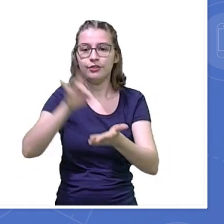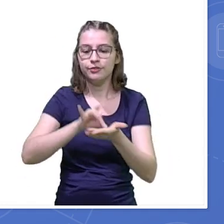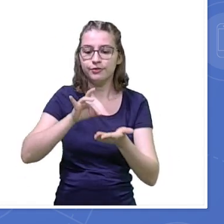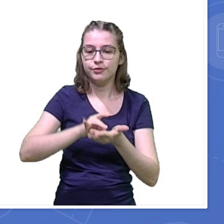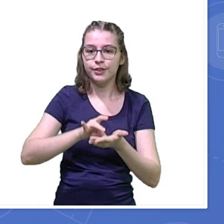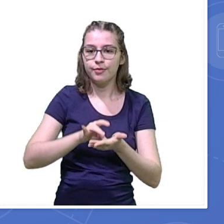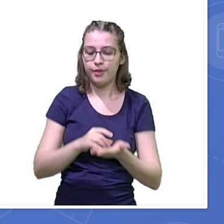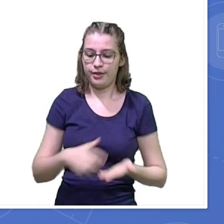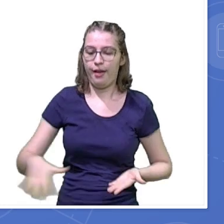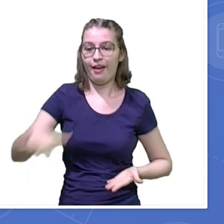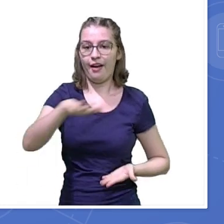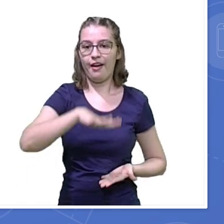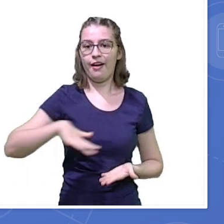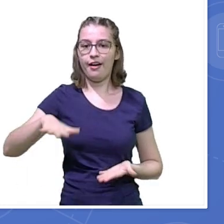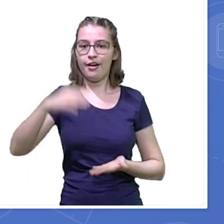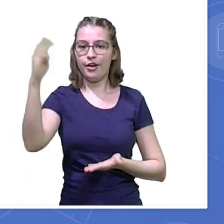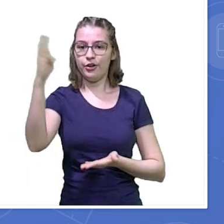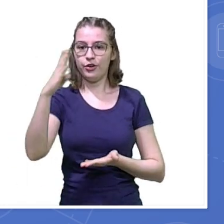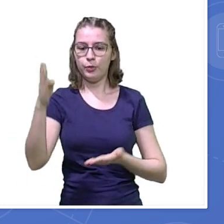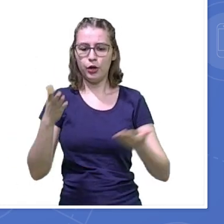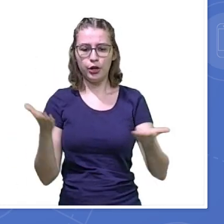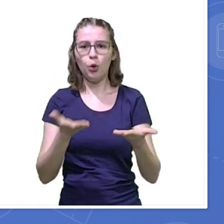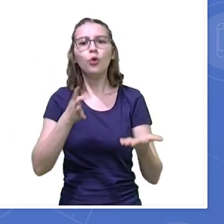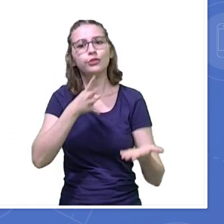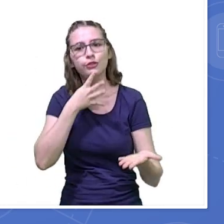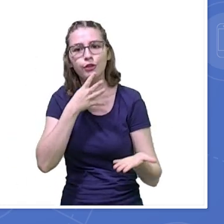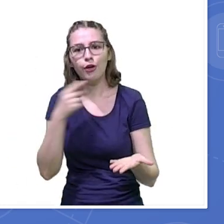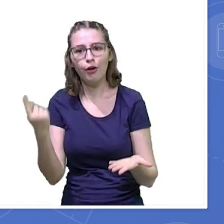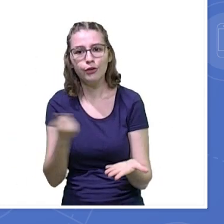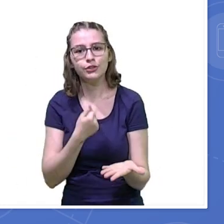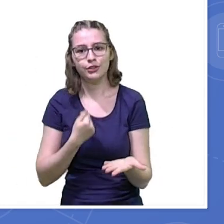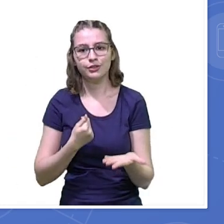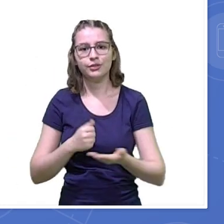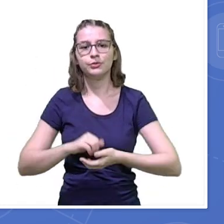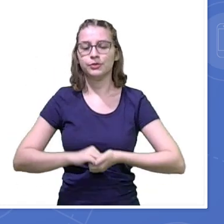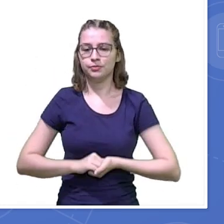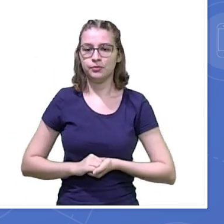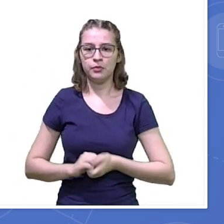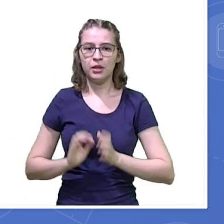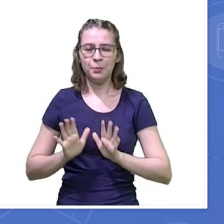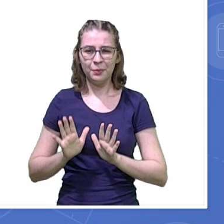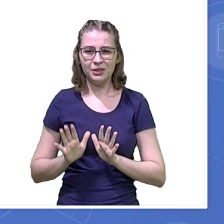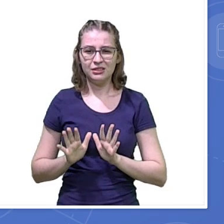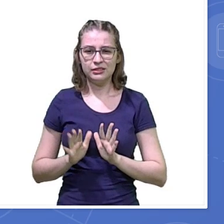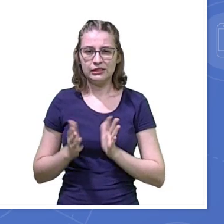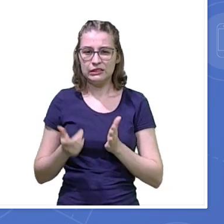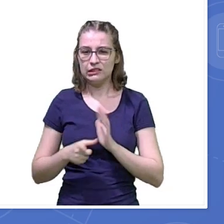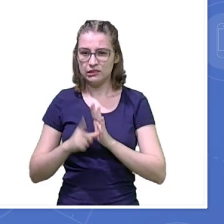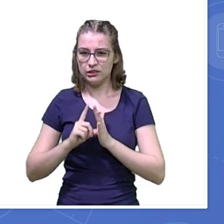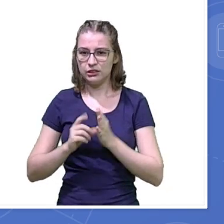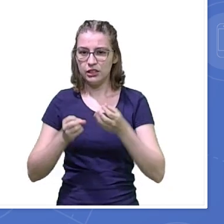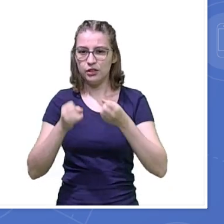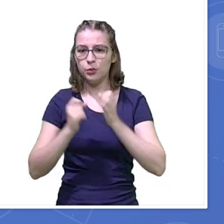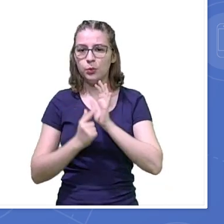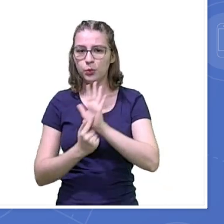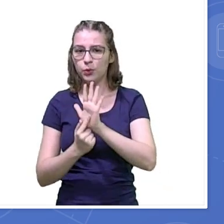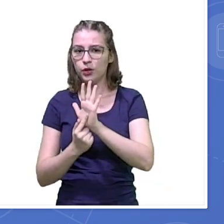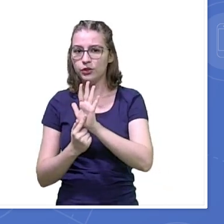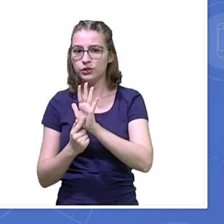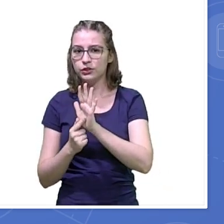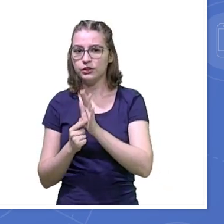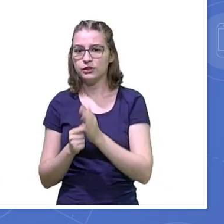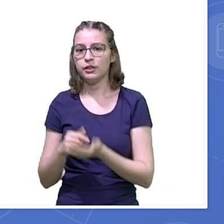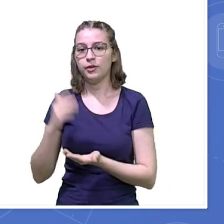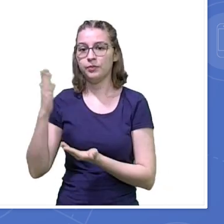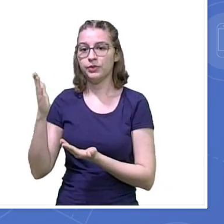conhece hoje. Nós temos aqui, antes da gente ir para a correção, né, nós temos aqui essa página do Saber Mais que